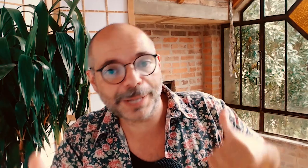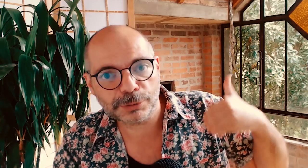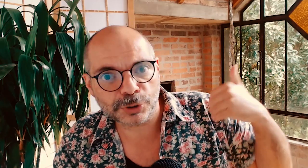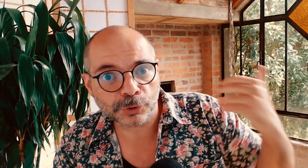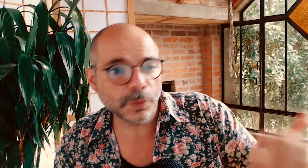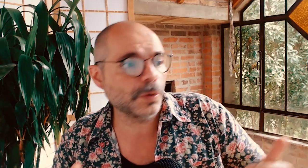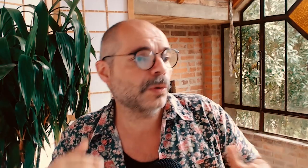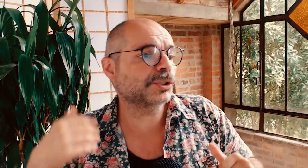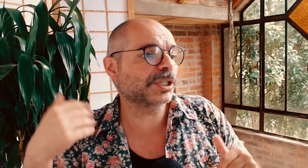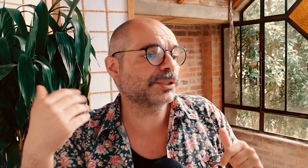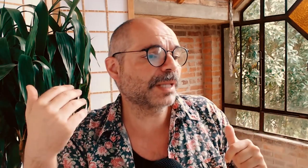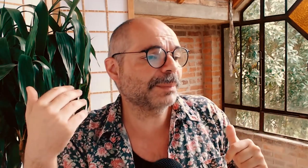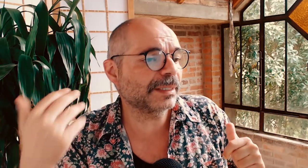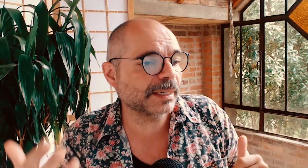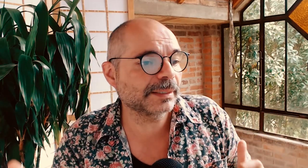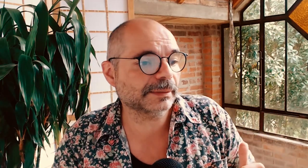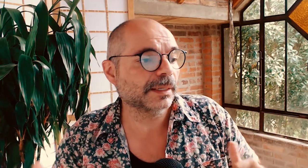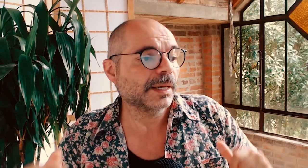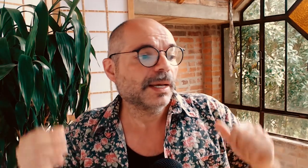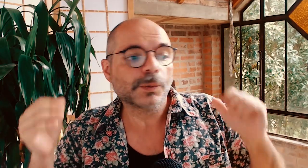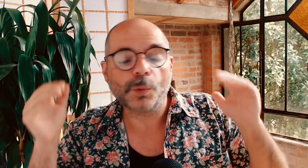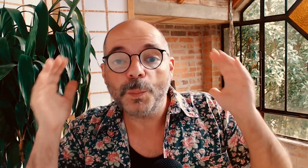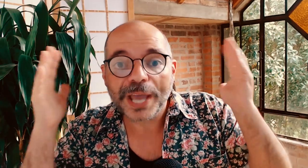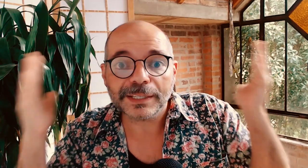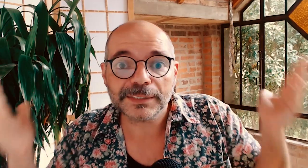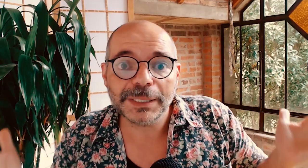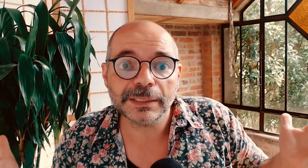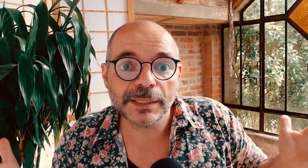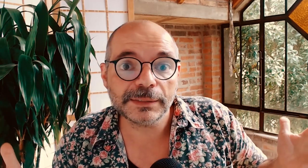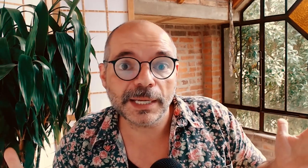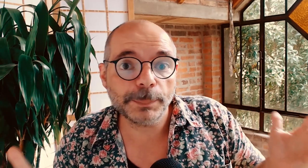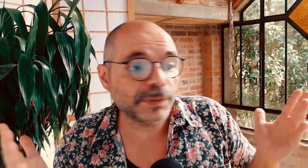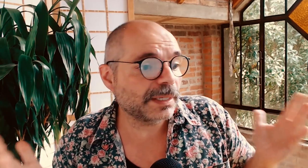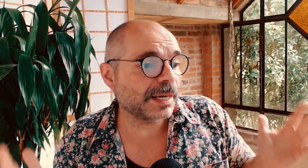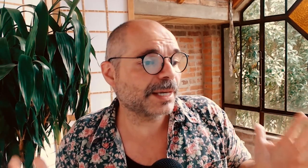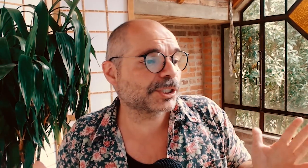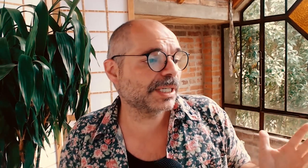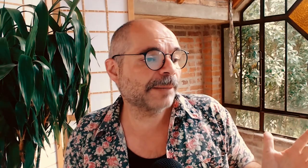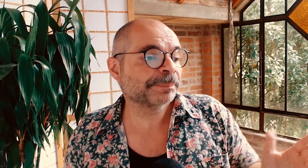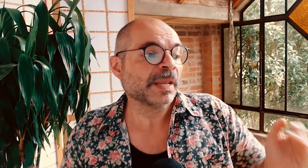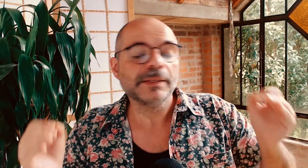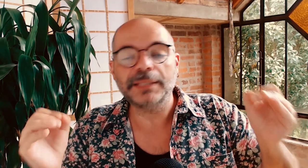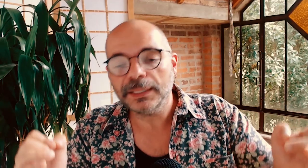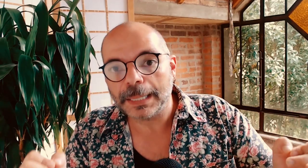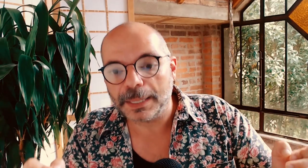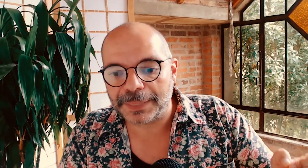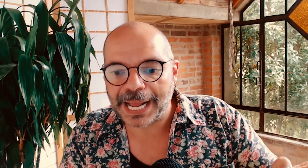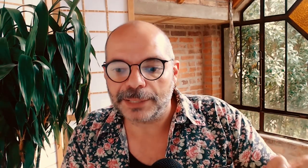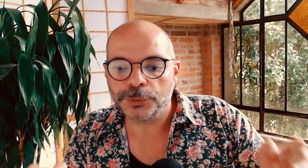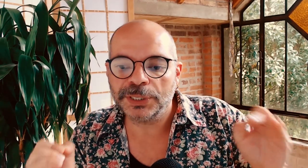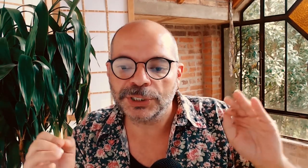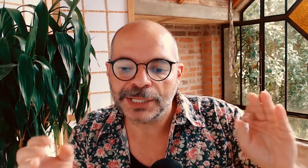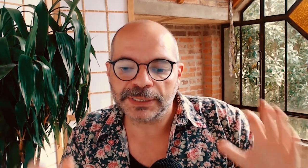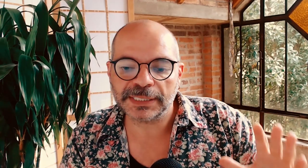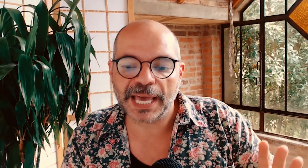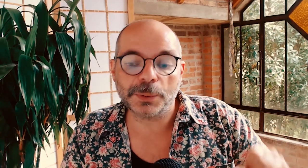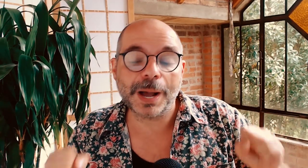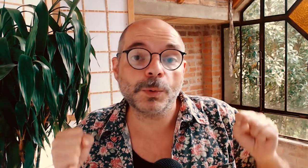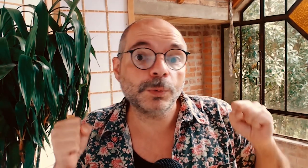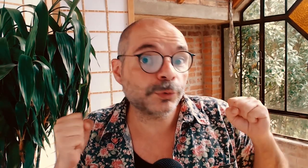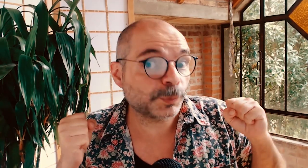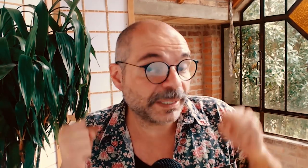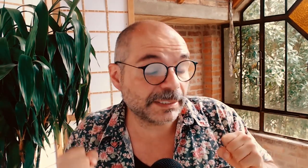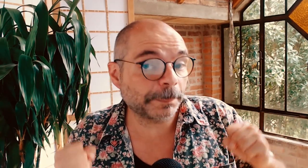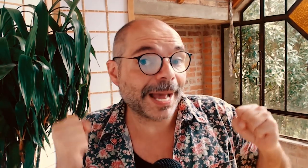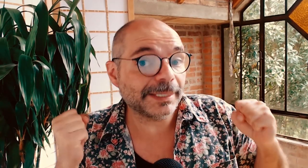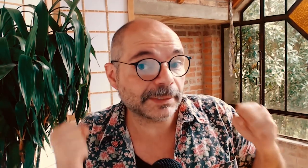dois, num carro de som, diante da militância. Como é que essa militância aí poderia reagir, né? Tenta lembrar do que já disseram